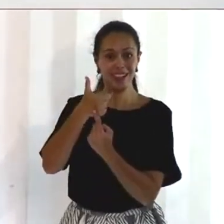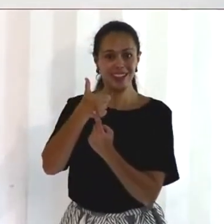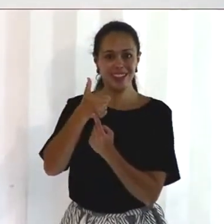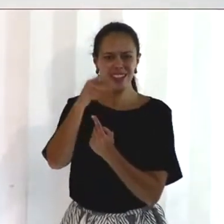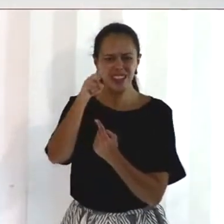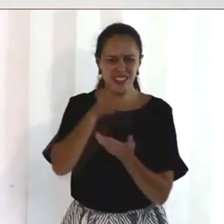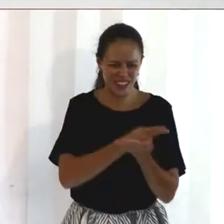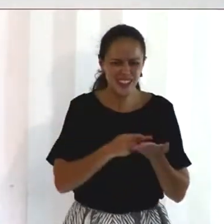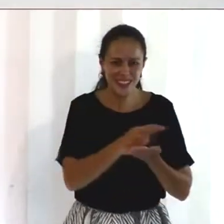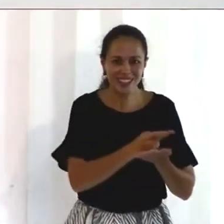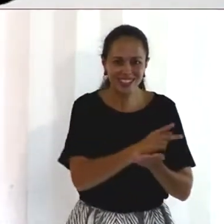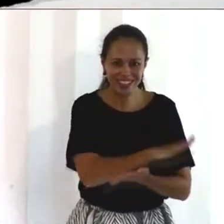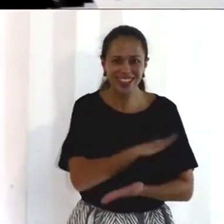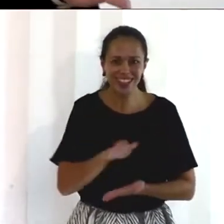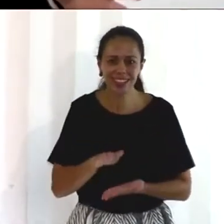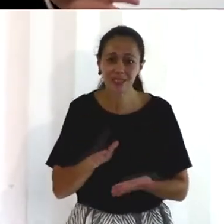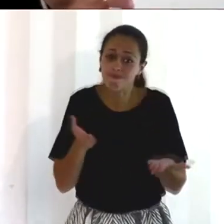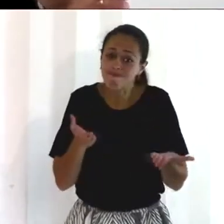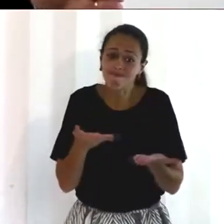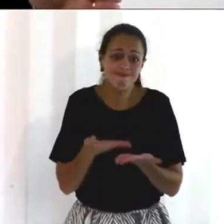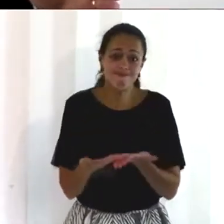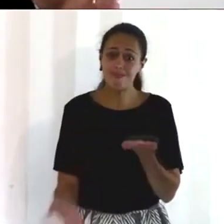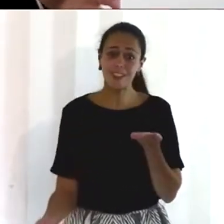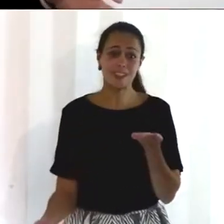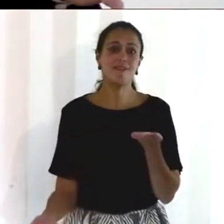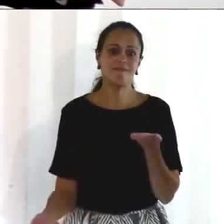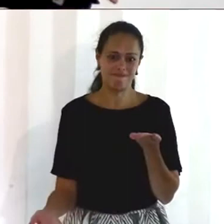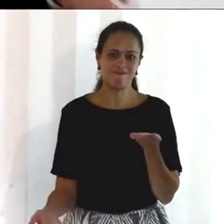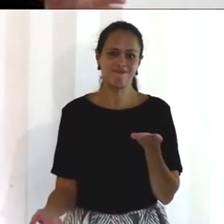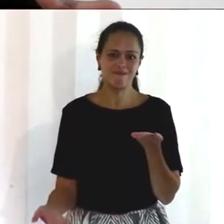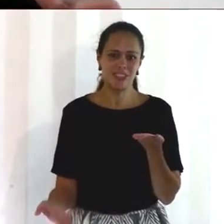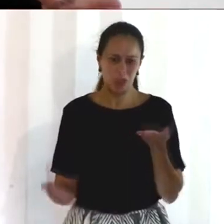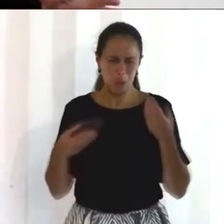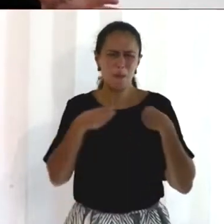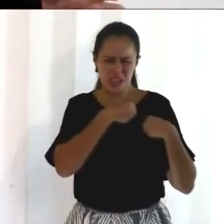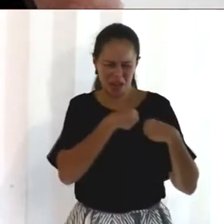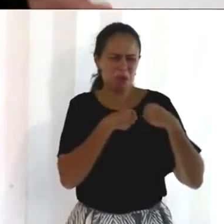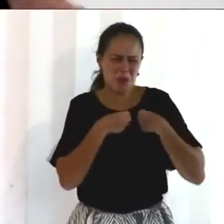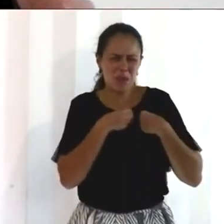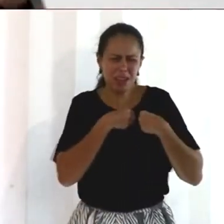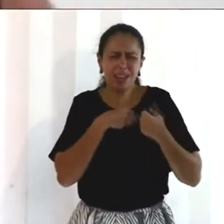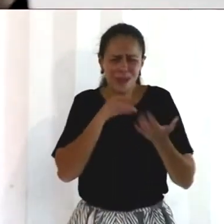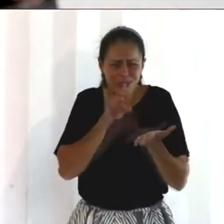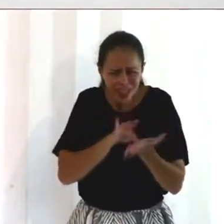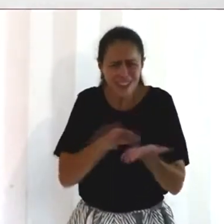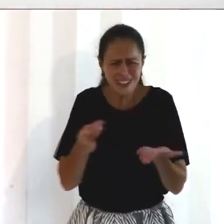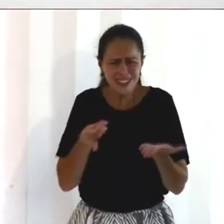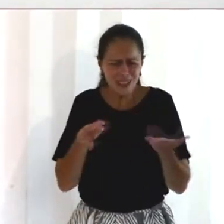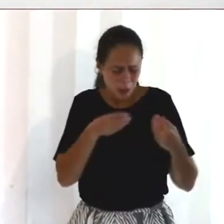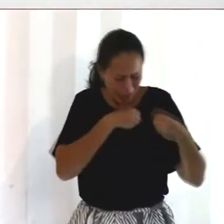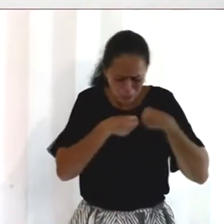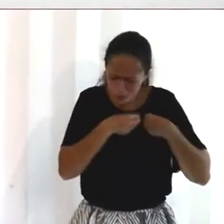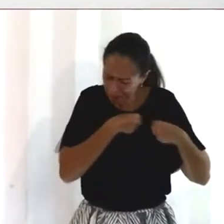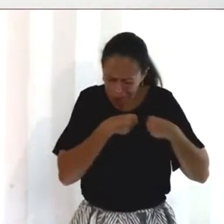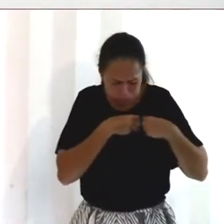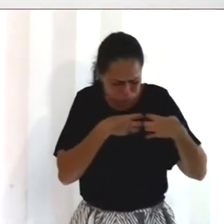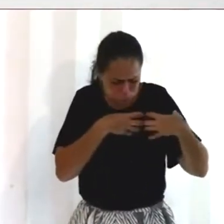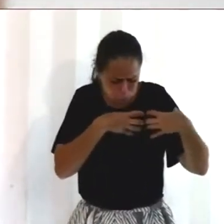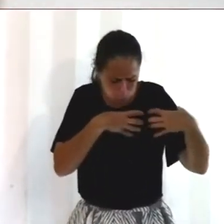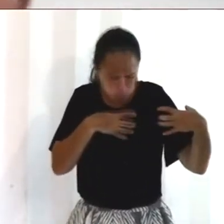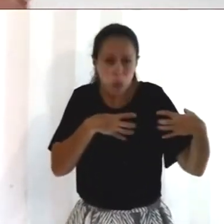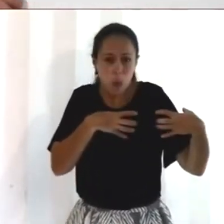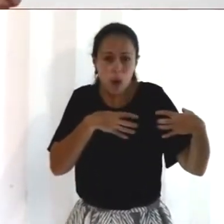mas a santidade de Deus cobre o nosso pecado, com o seu amor. Isso é o ser de Deus, isso é